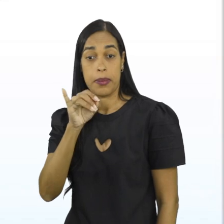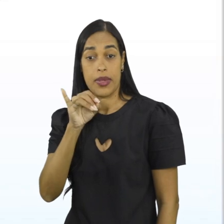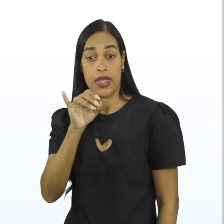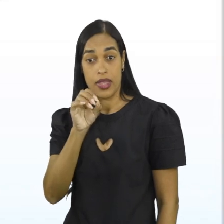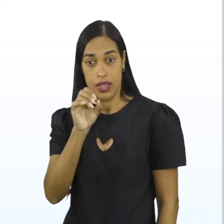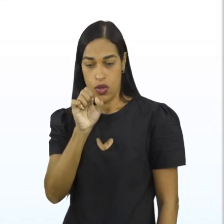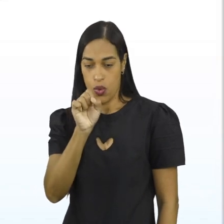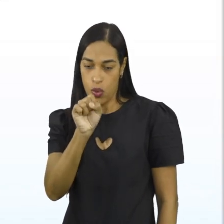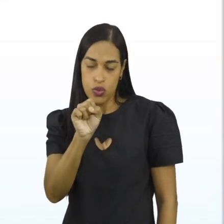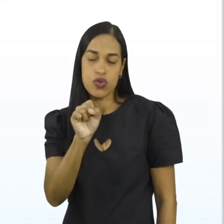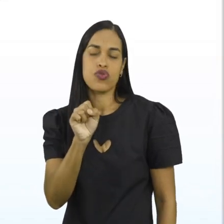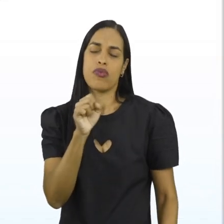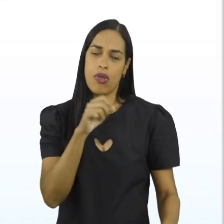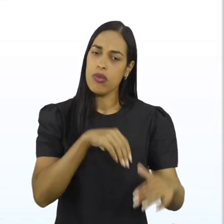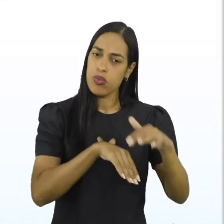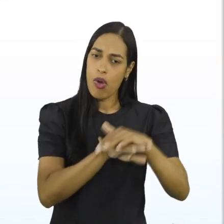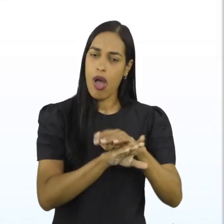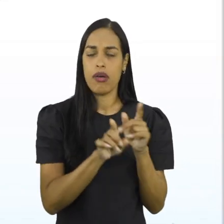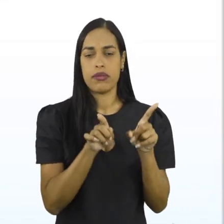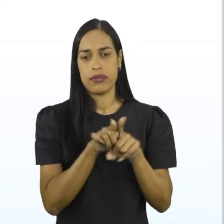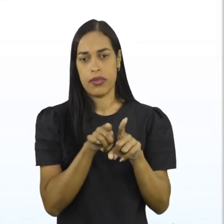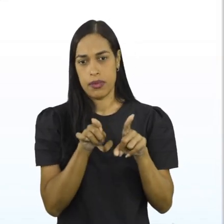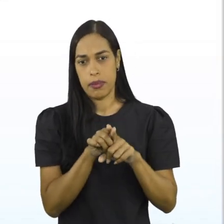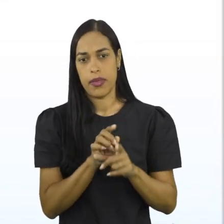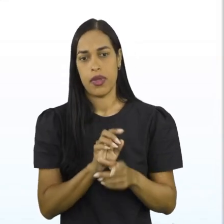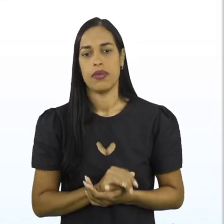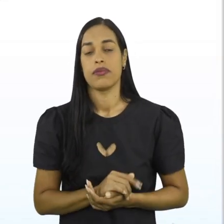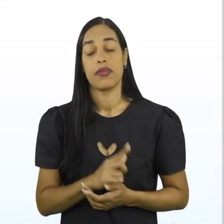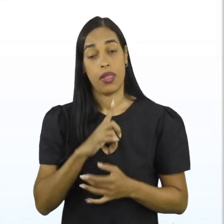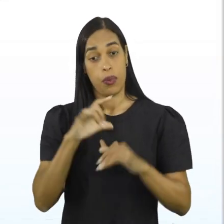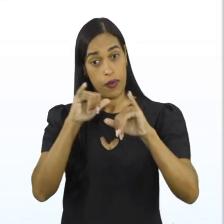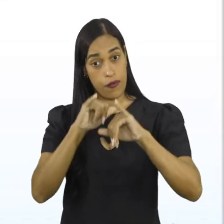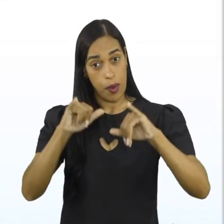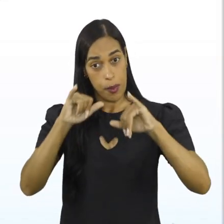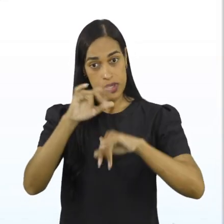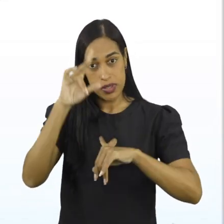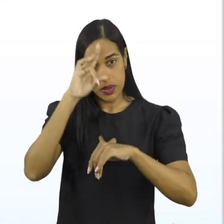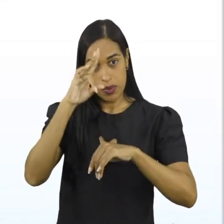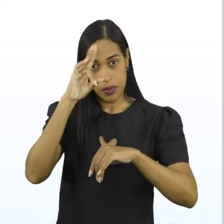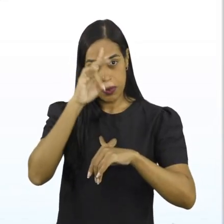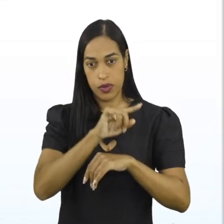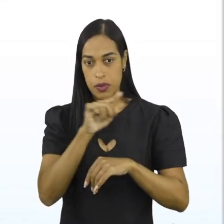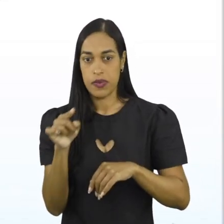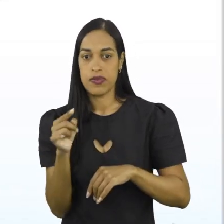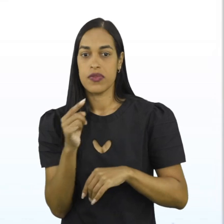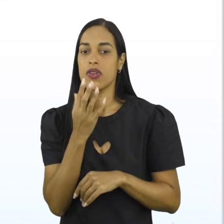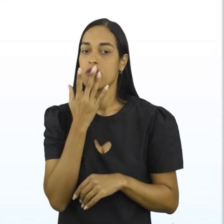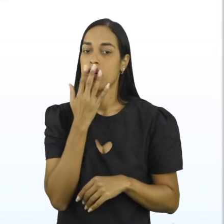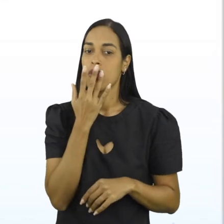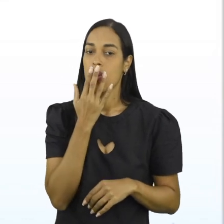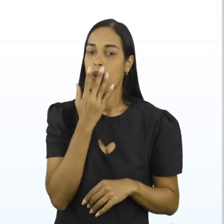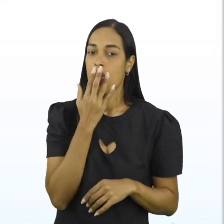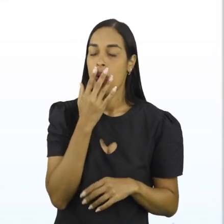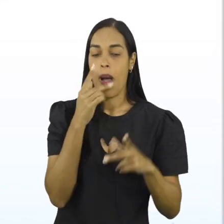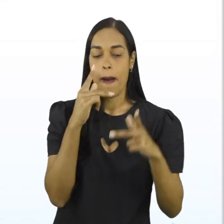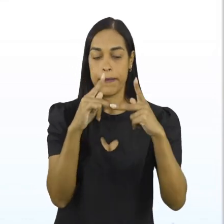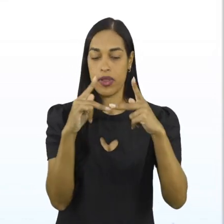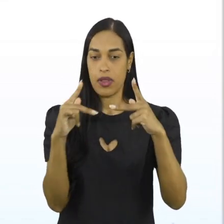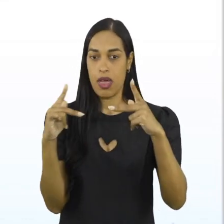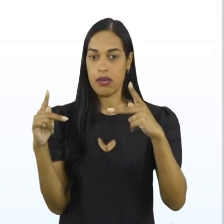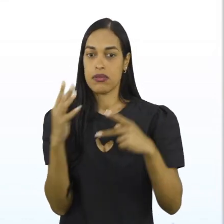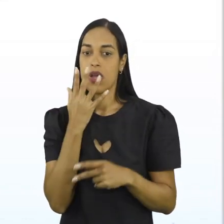Ele vai armazenar proteínas e lipídios. Agora aqui eu vou ter uma informação. Olha, eu vou colocar aqui as proteínas de